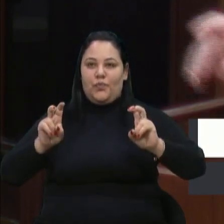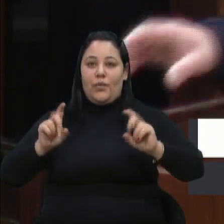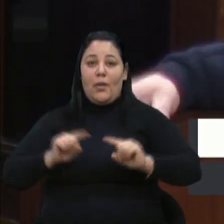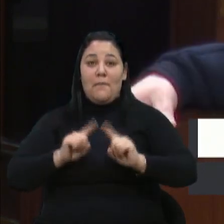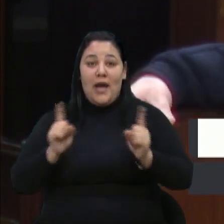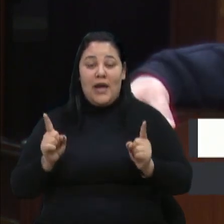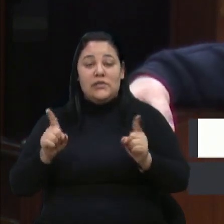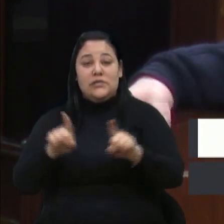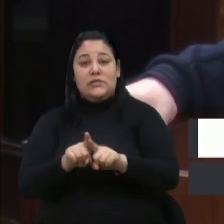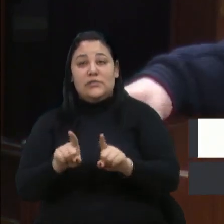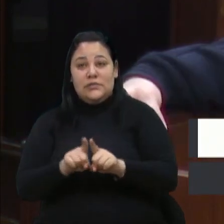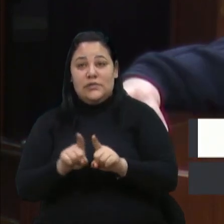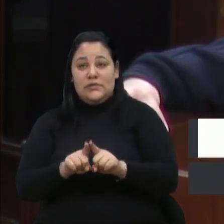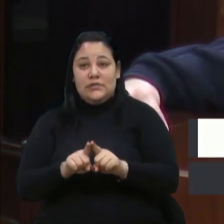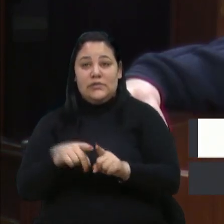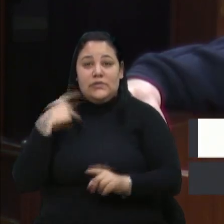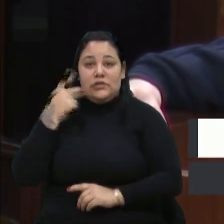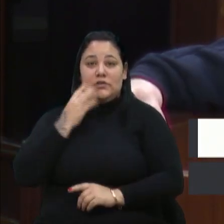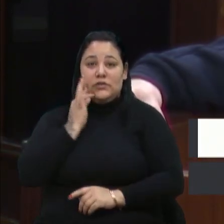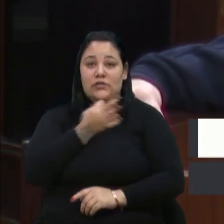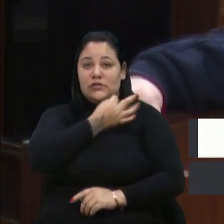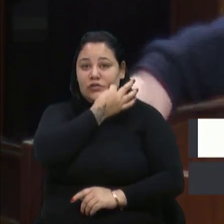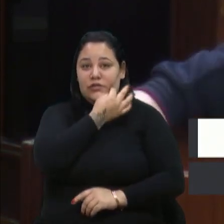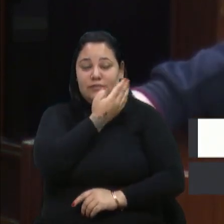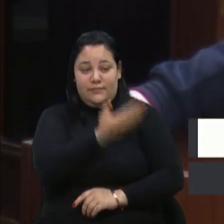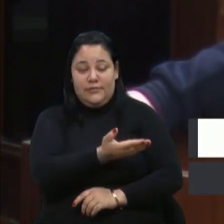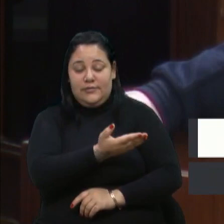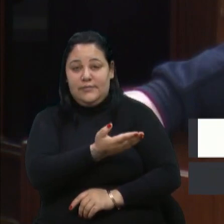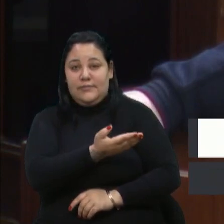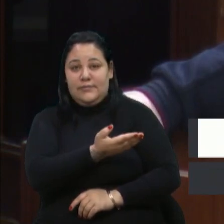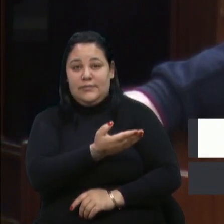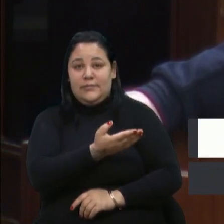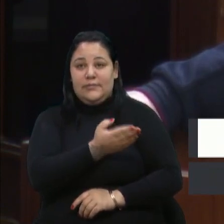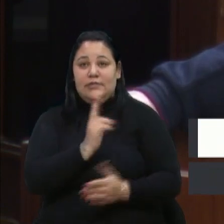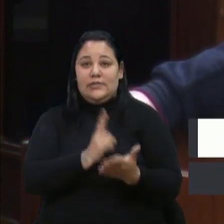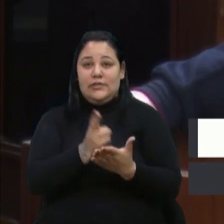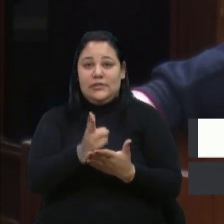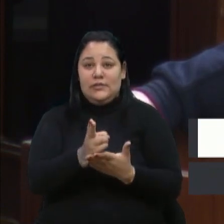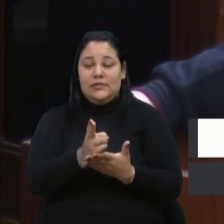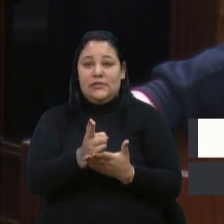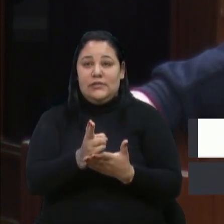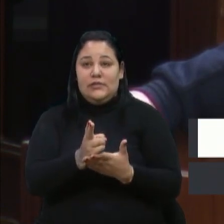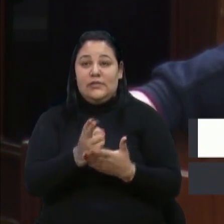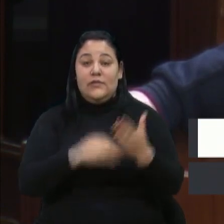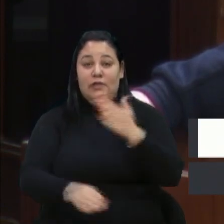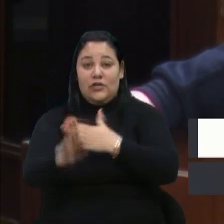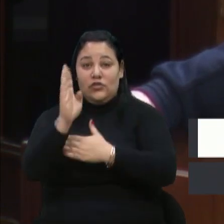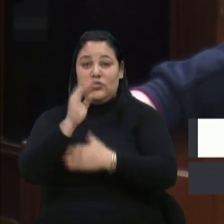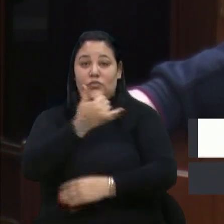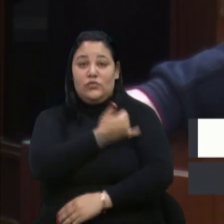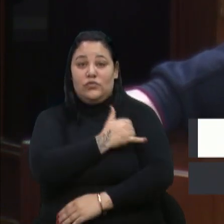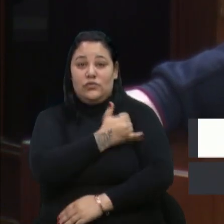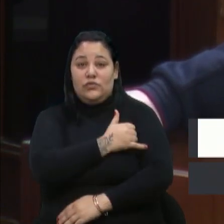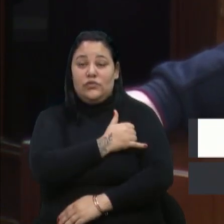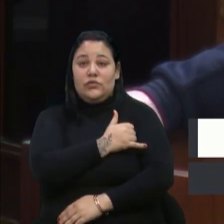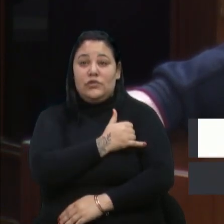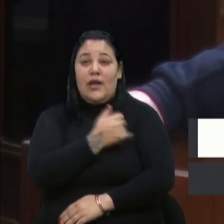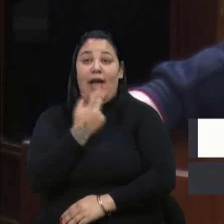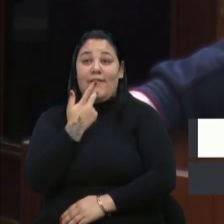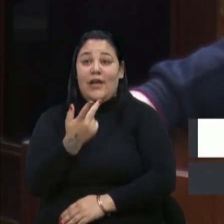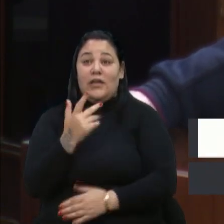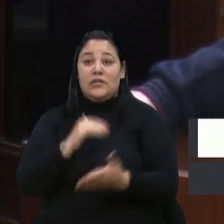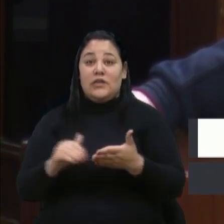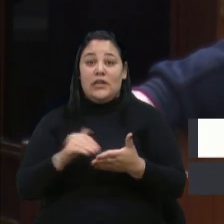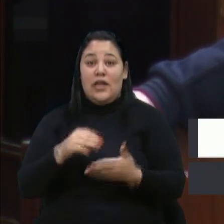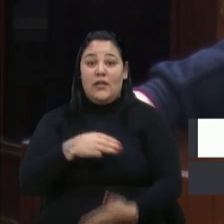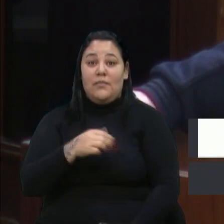tempo, vereadora Tatiane, e a senhora que esteve lá em Niterói, e a fala do secretário Matheus, ele ressalta muito a importância de